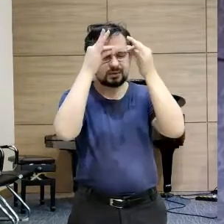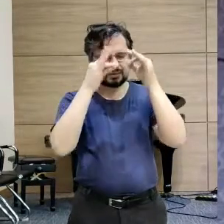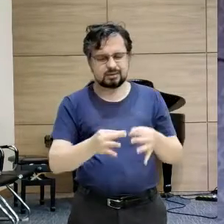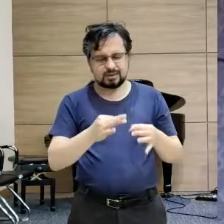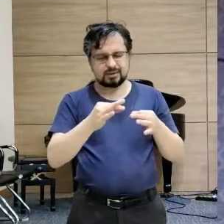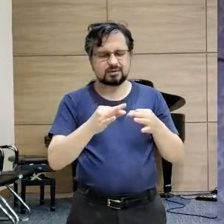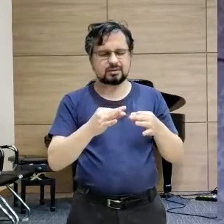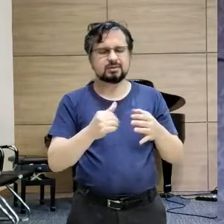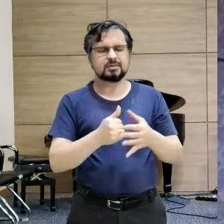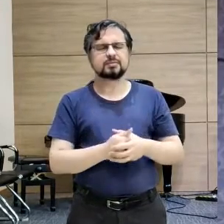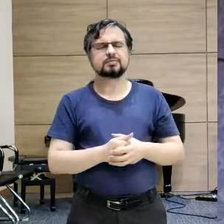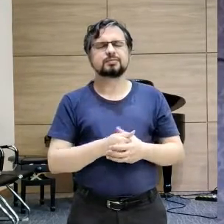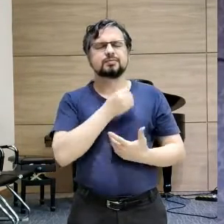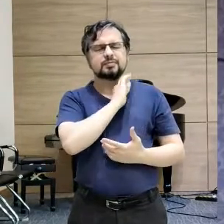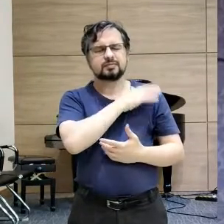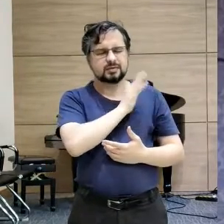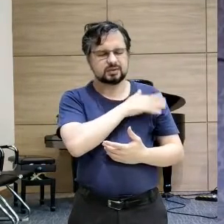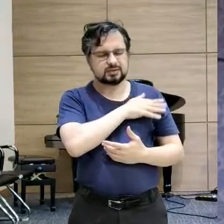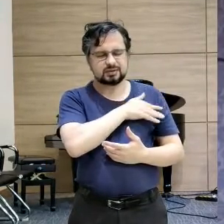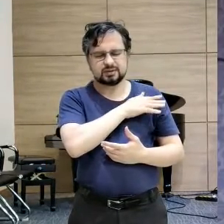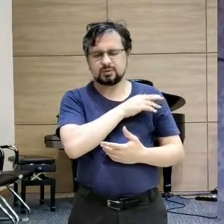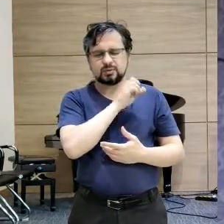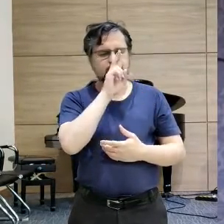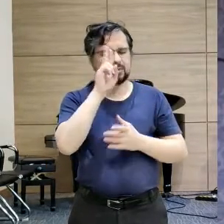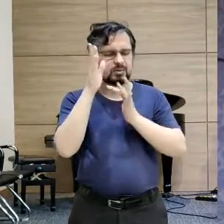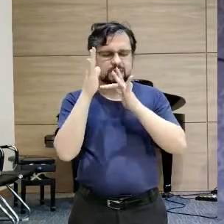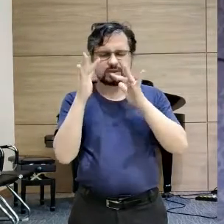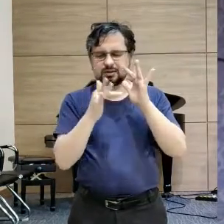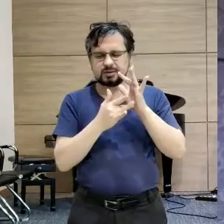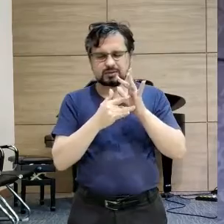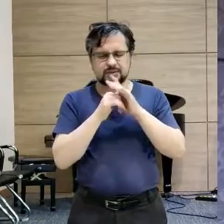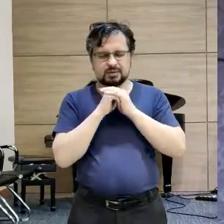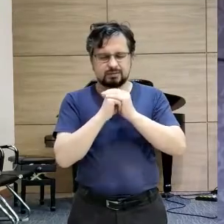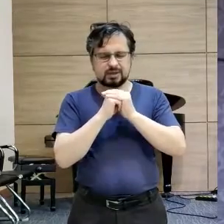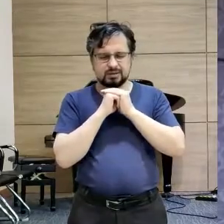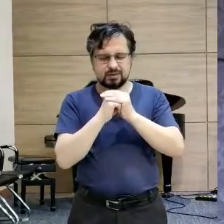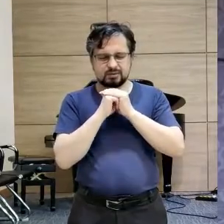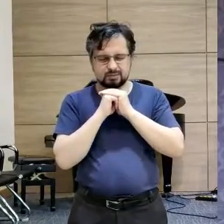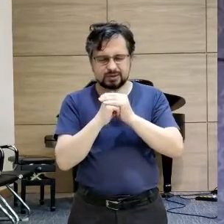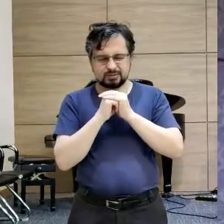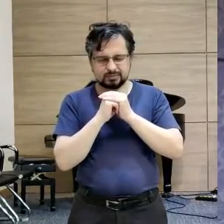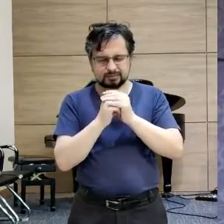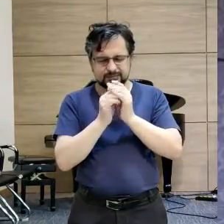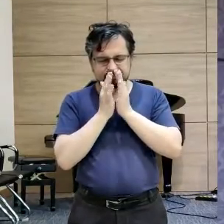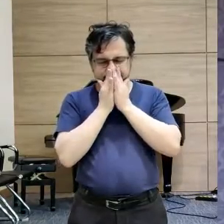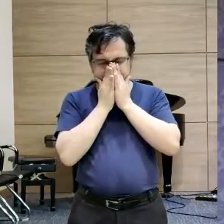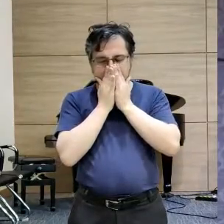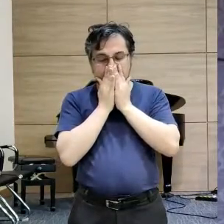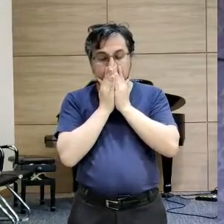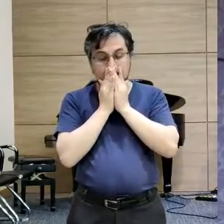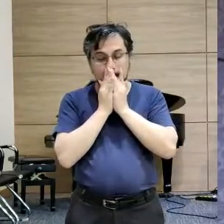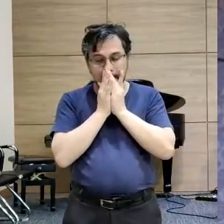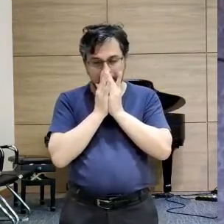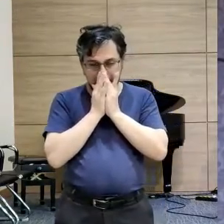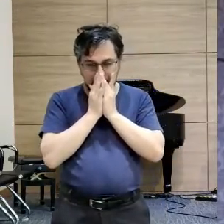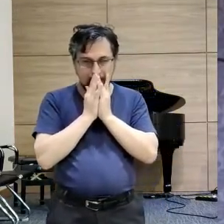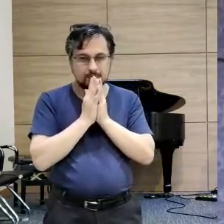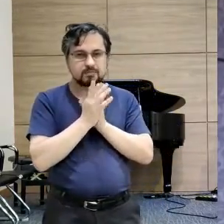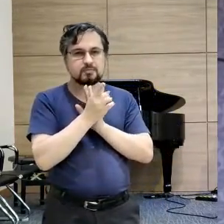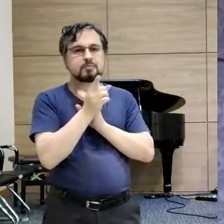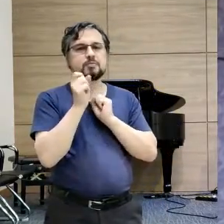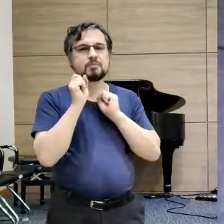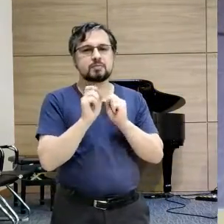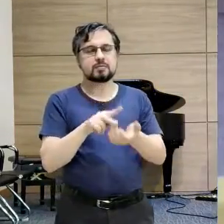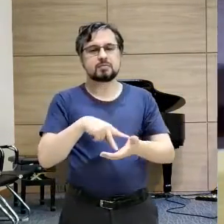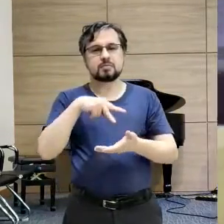de quebrantamento de coração. Em nome de Jesus, amém e amém. Você pode se